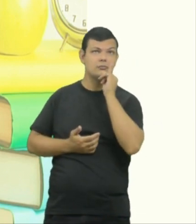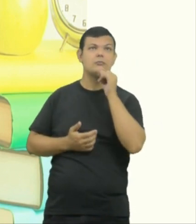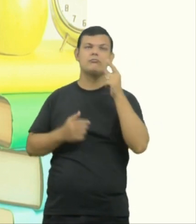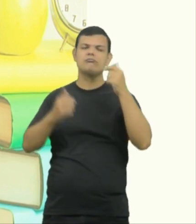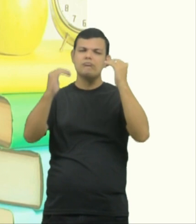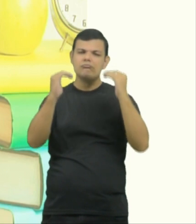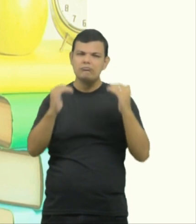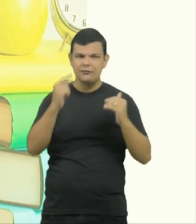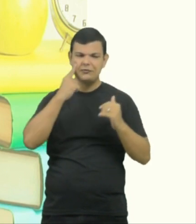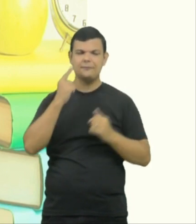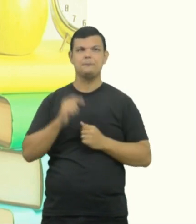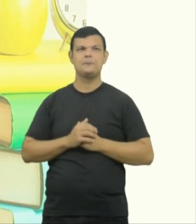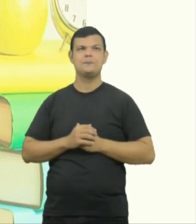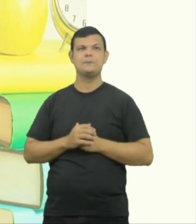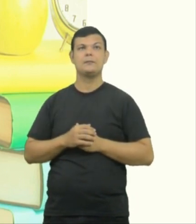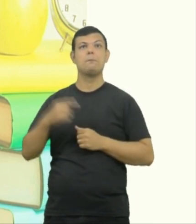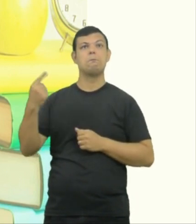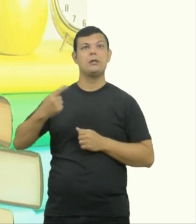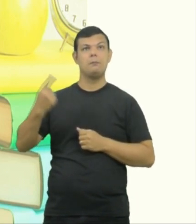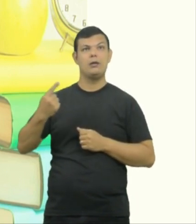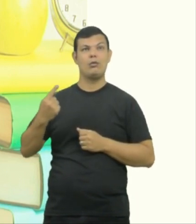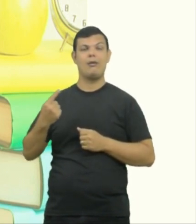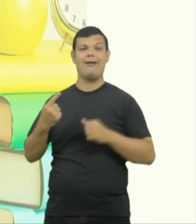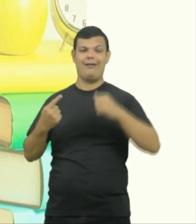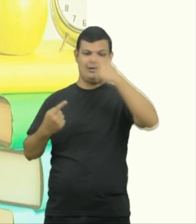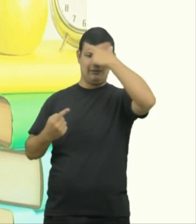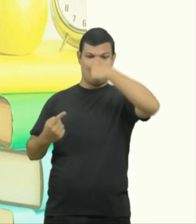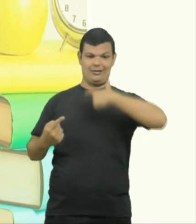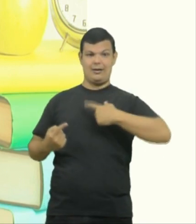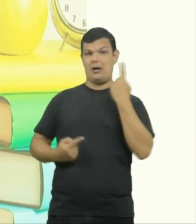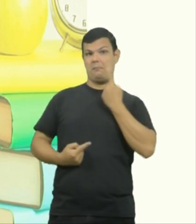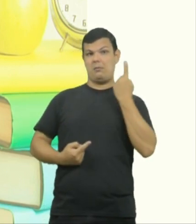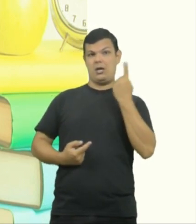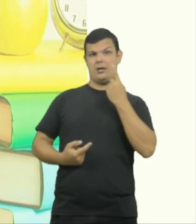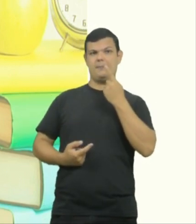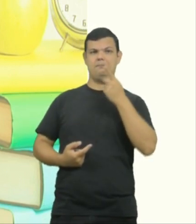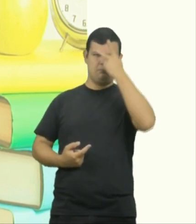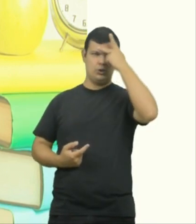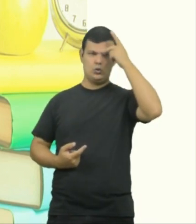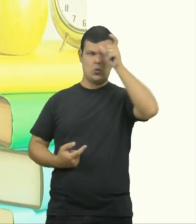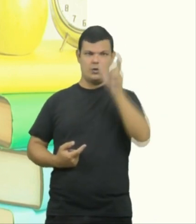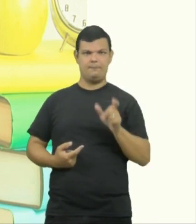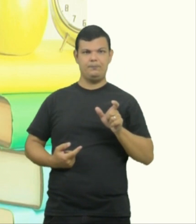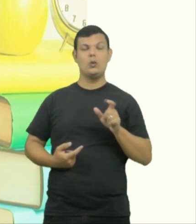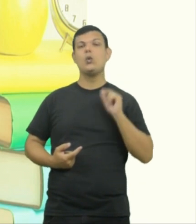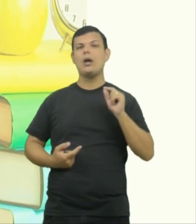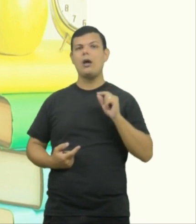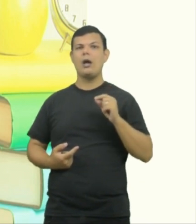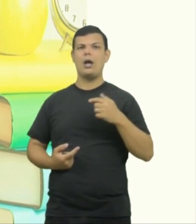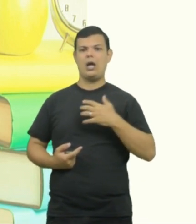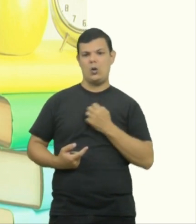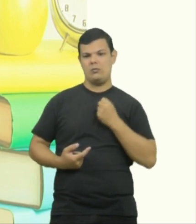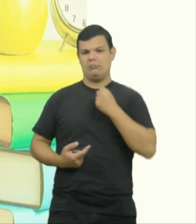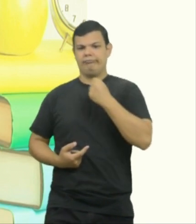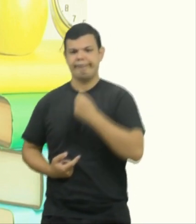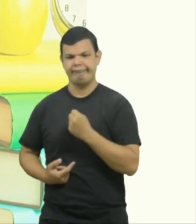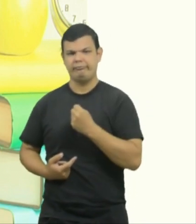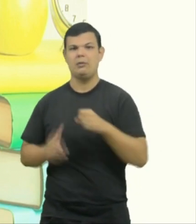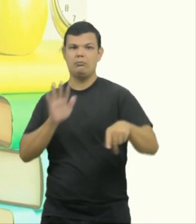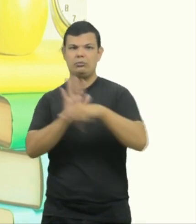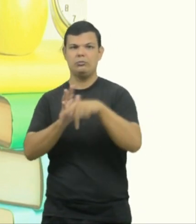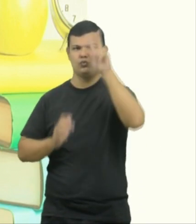seguir. Vamos lá. Primeiro vamos falar sobre o narrador em primeira pessoa. Também conhecido como narrador personagem,